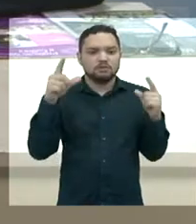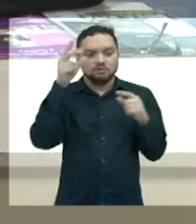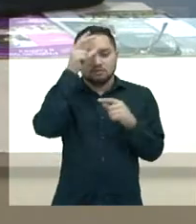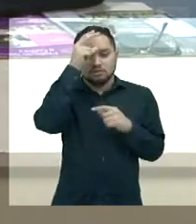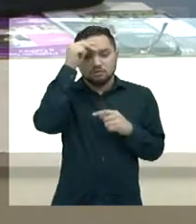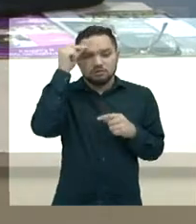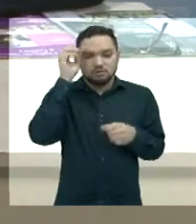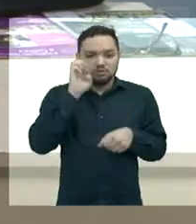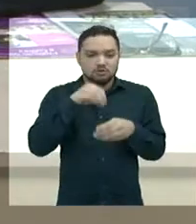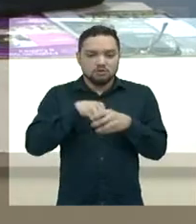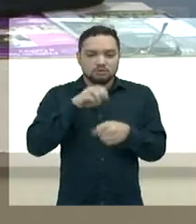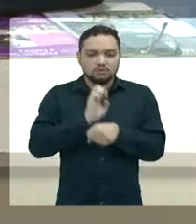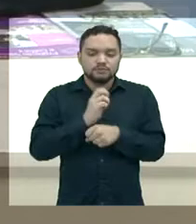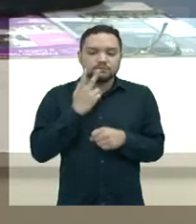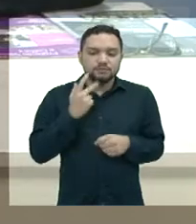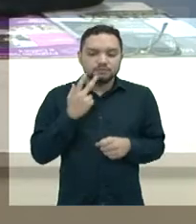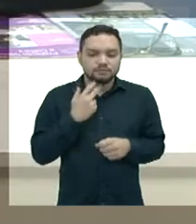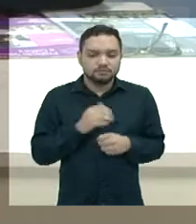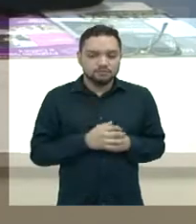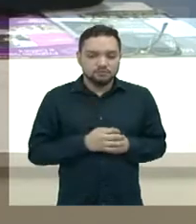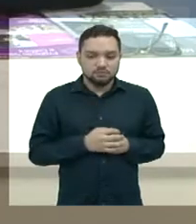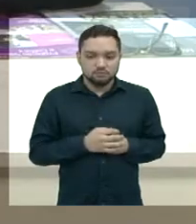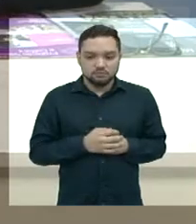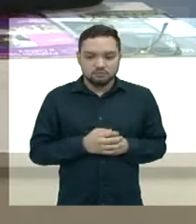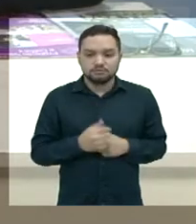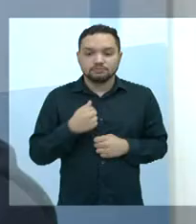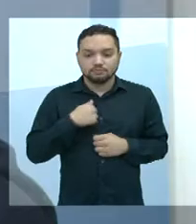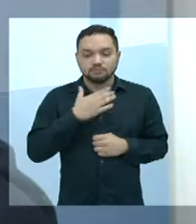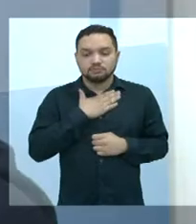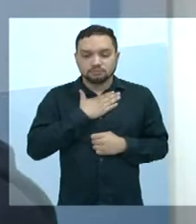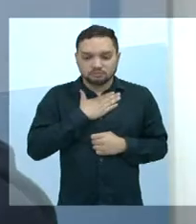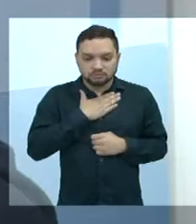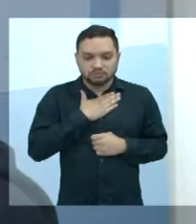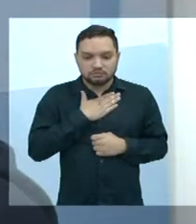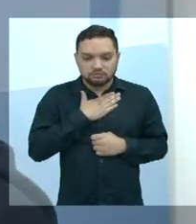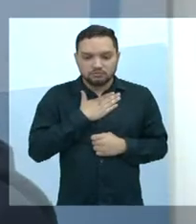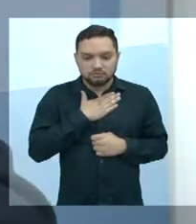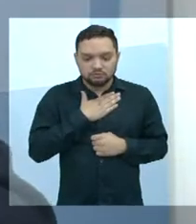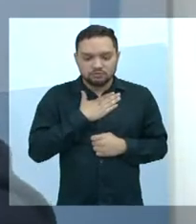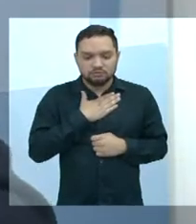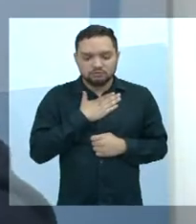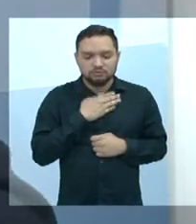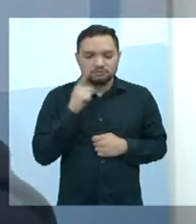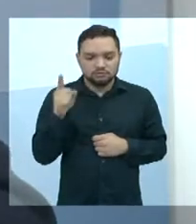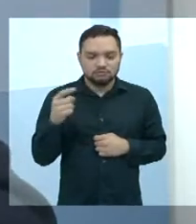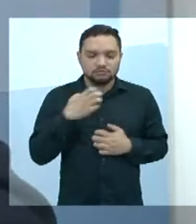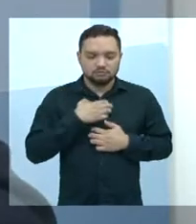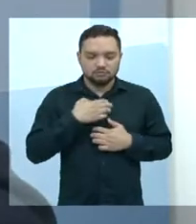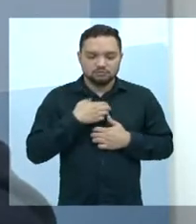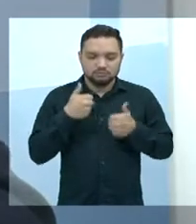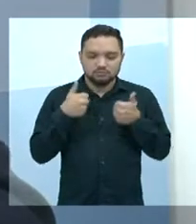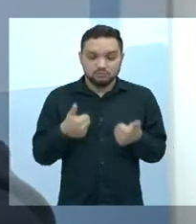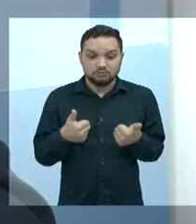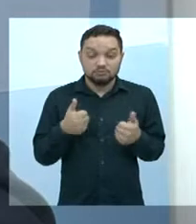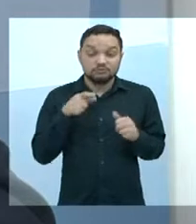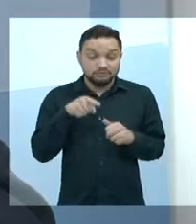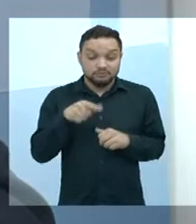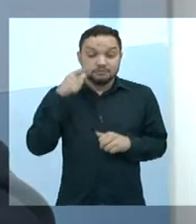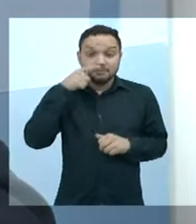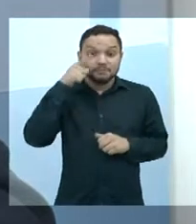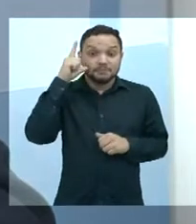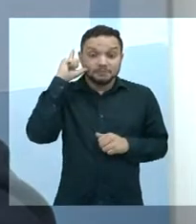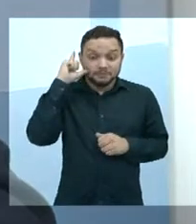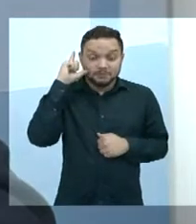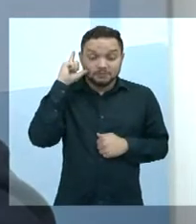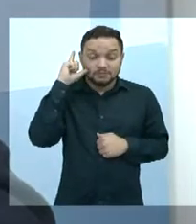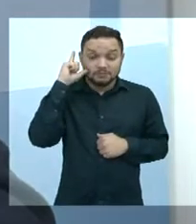do estado do Ceará, não é, vereador? Não, eu gosto de estar lá na minha região, me sinto muito bem. Inclusive ontem eu